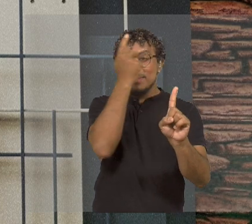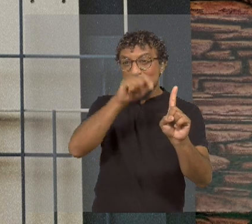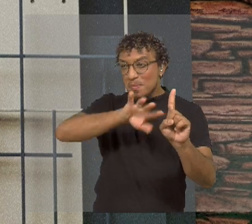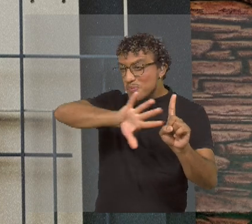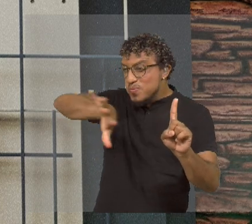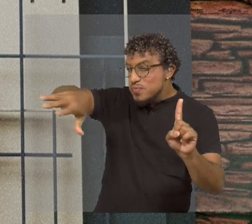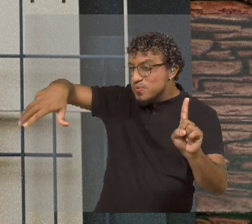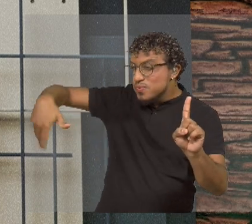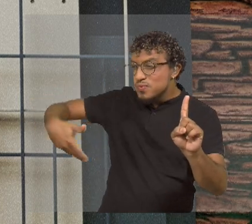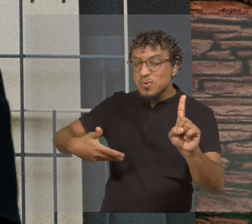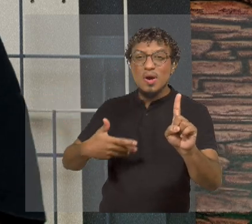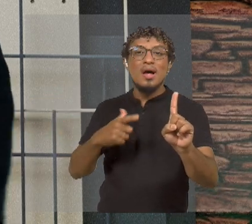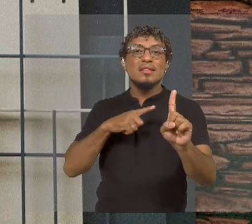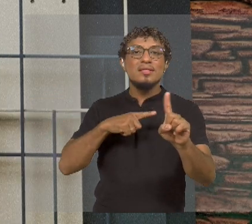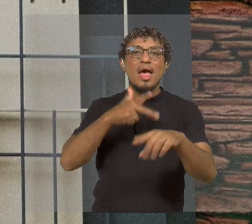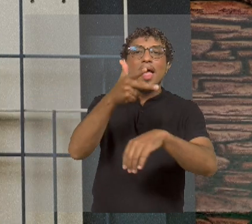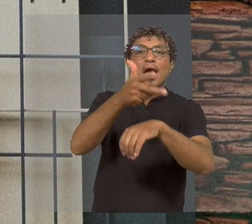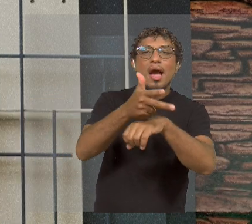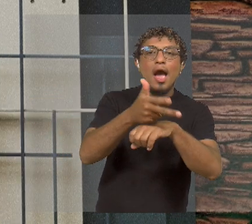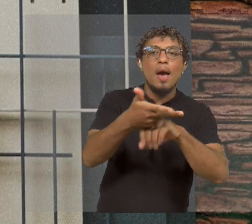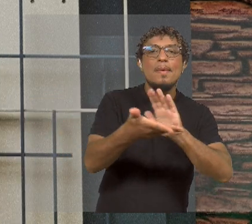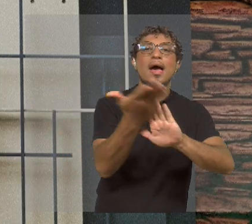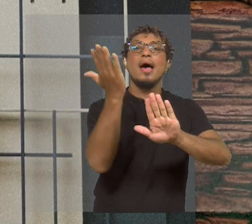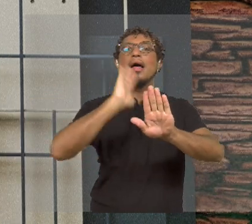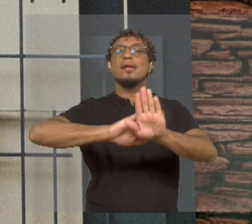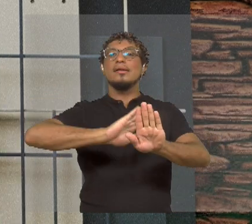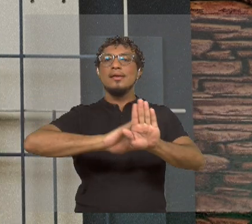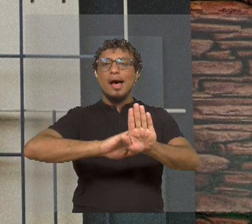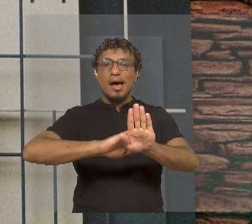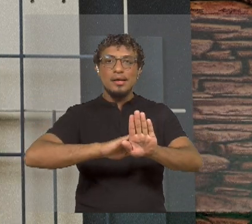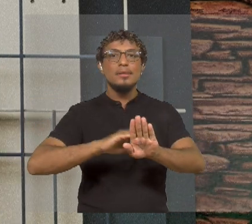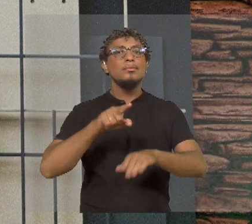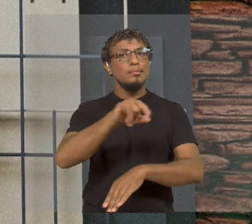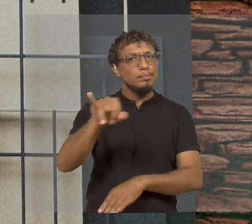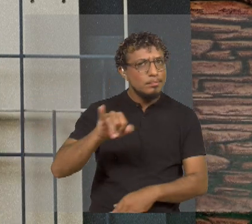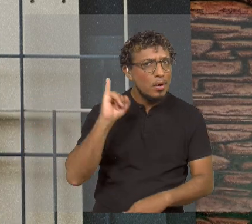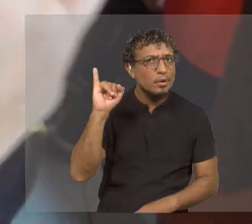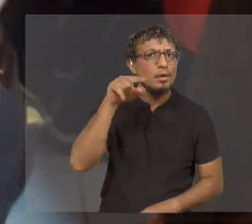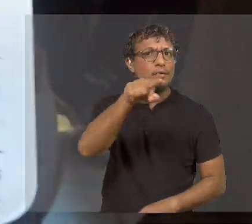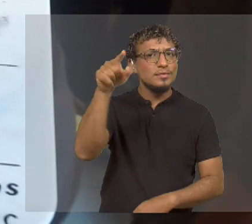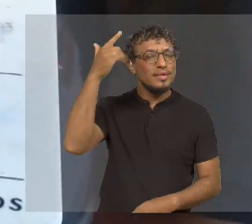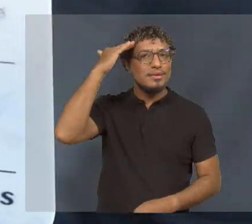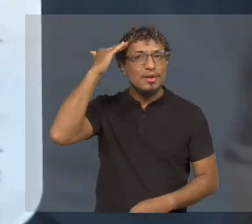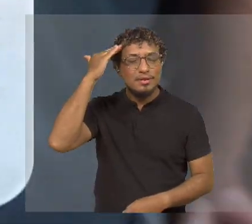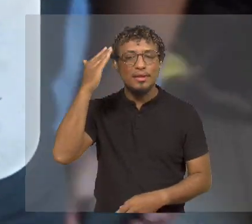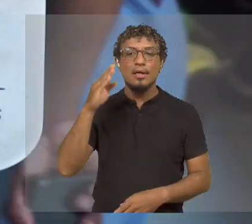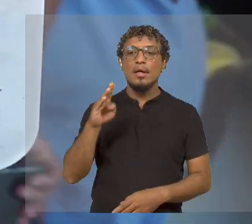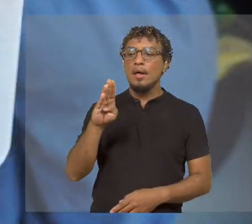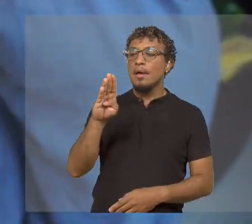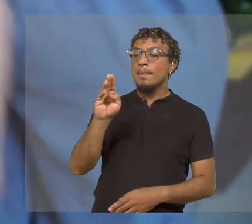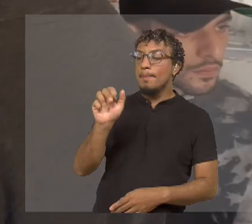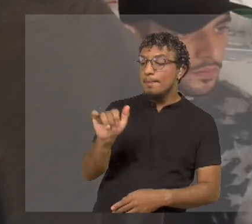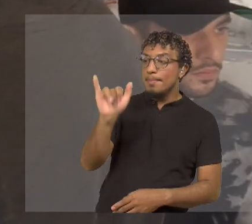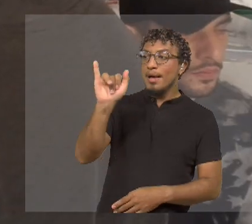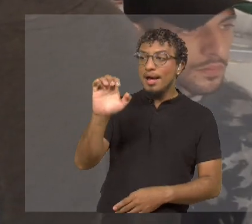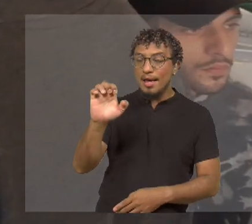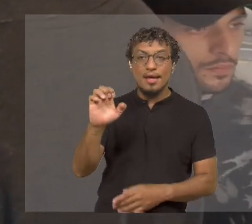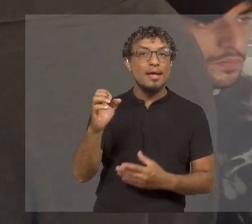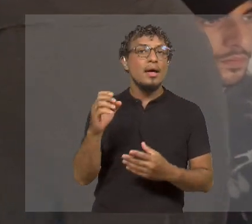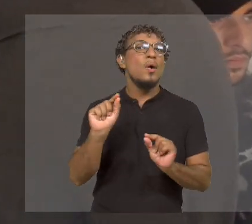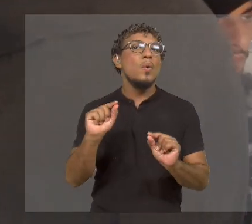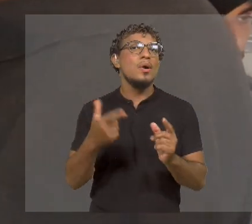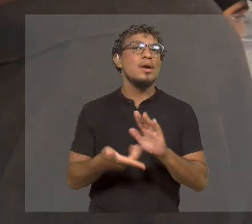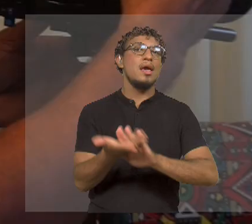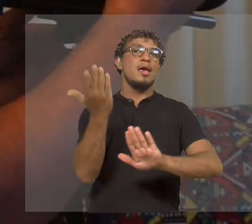pessoas que estão atrás da câmera. E é muito importante a gente entender isso. Para aquilo acontecer, para a Baia acontecer, teve toda